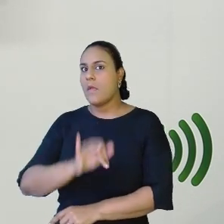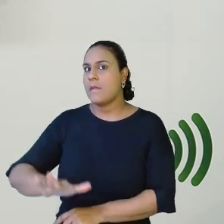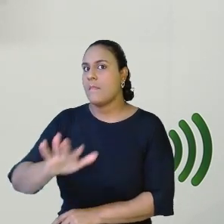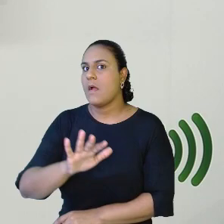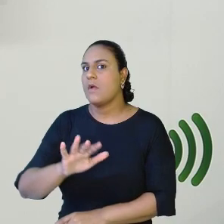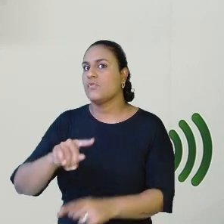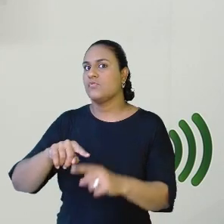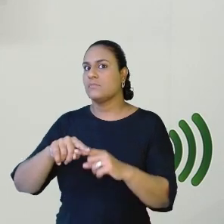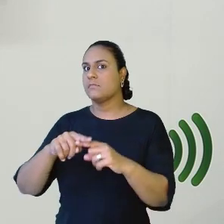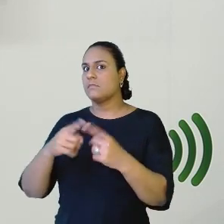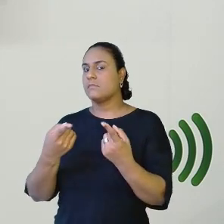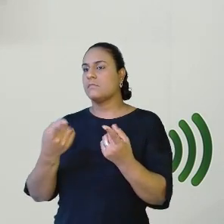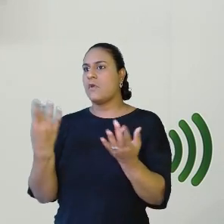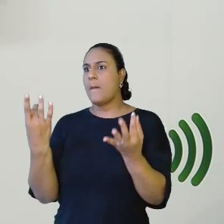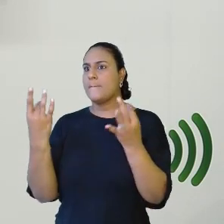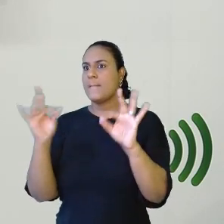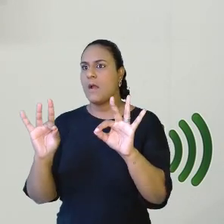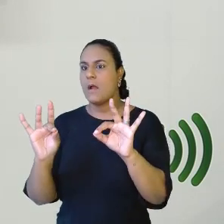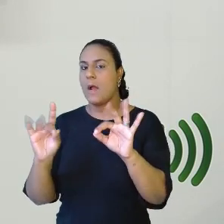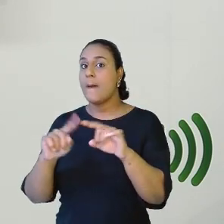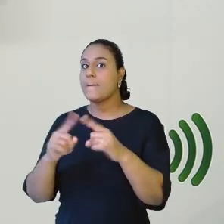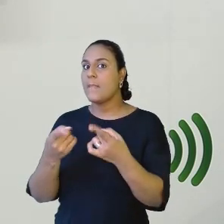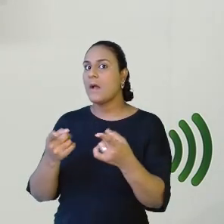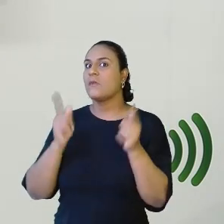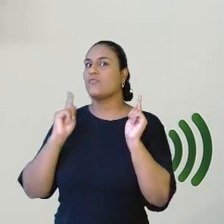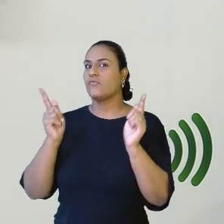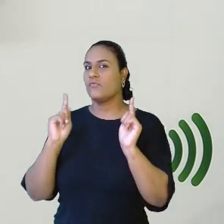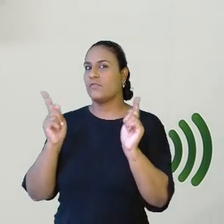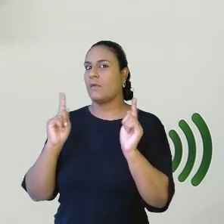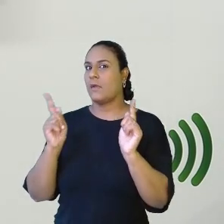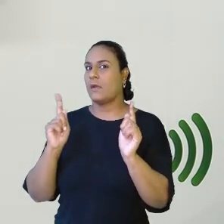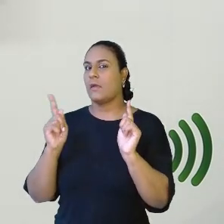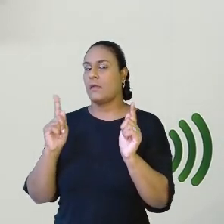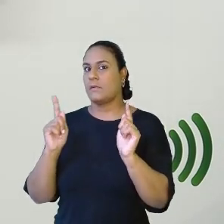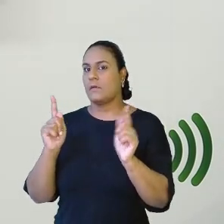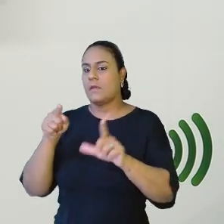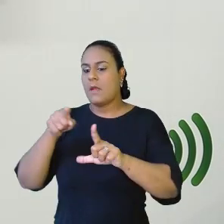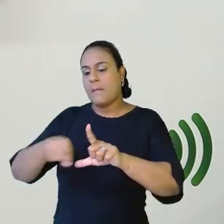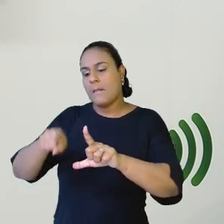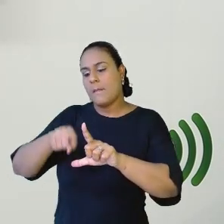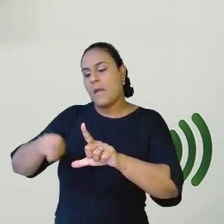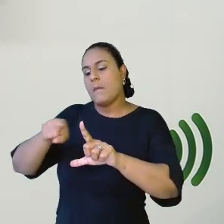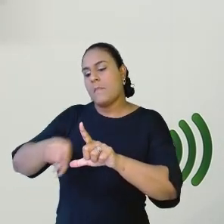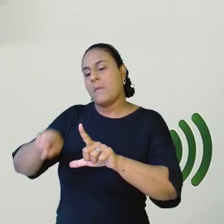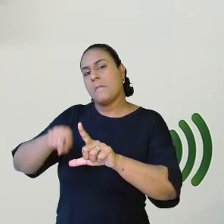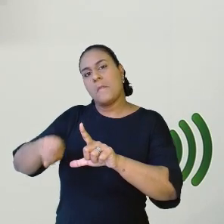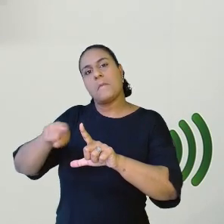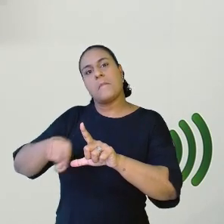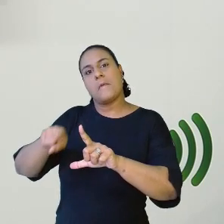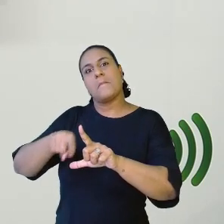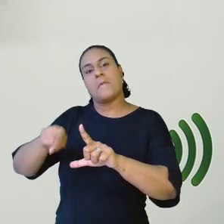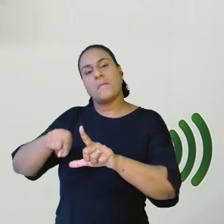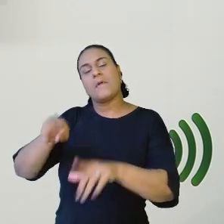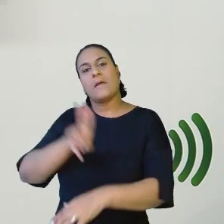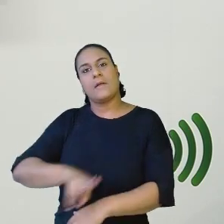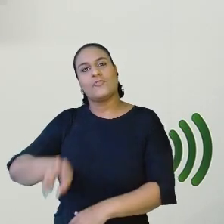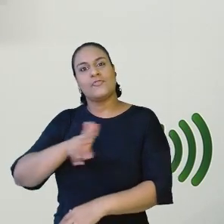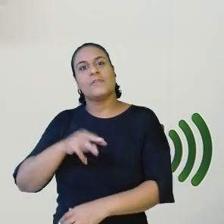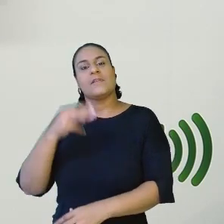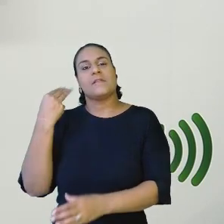imagens fixas, mas ela fica animada. Então, é uma imagem animada que a gente utiliza nas mensagens